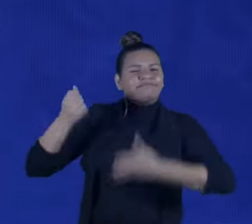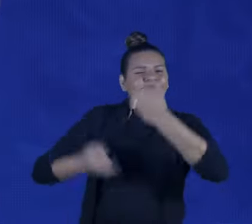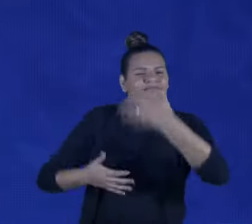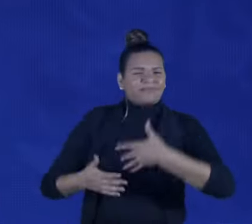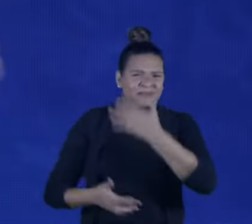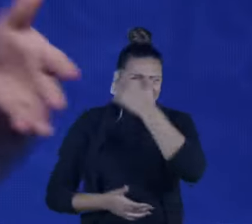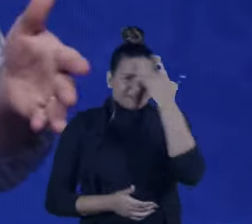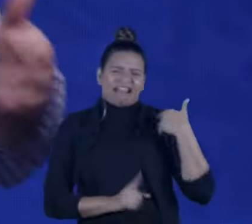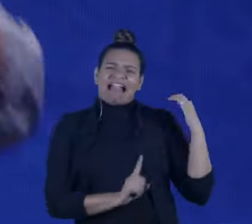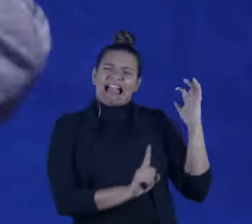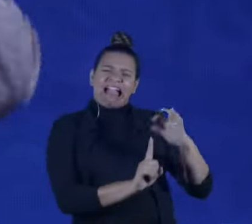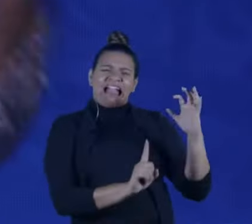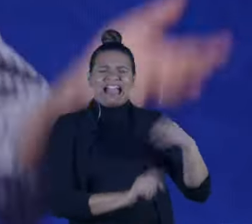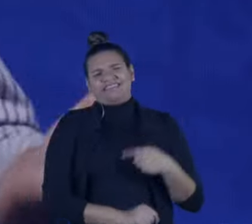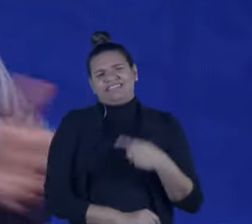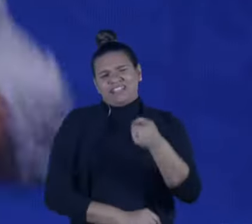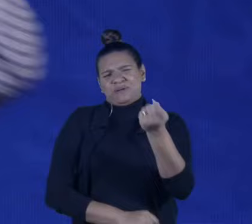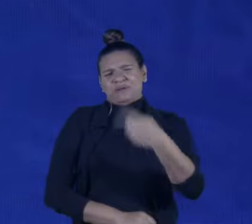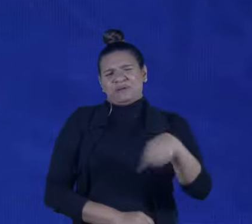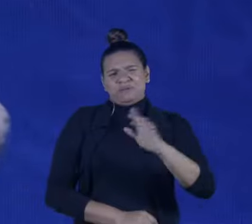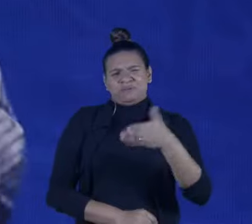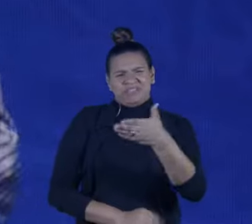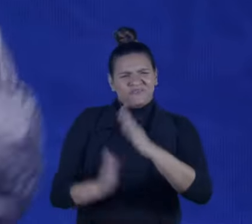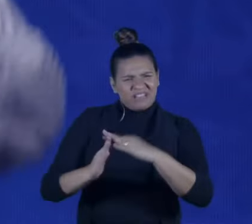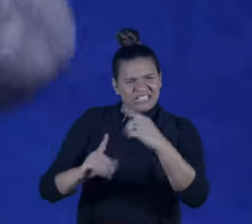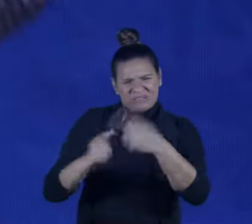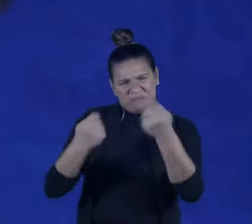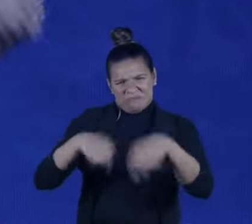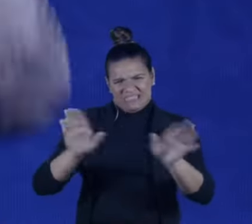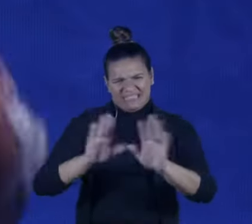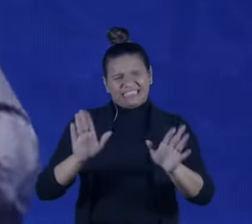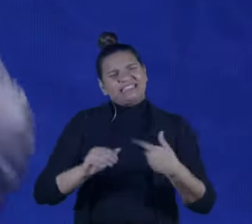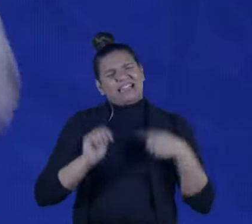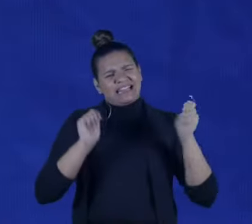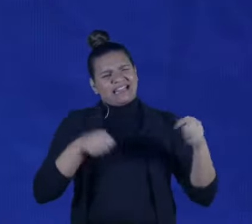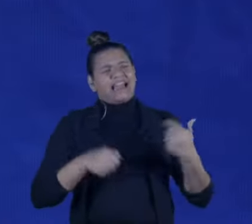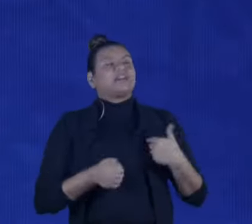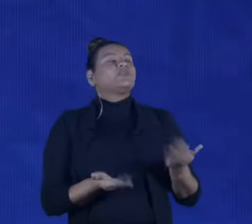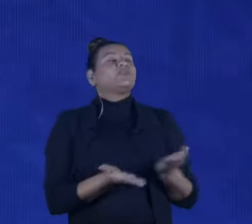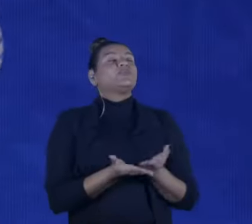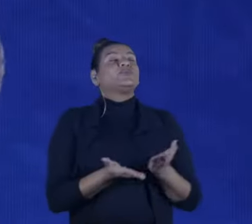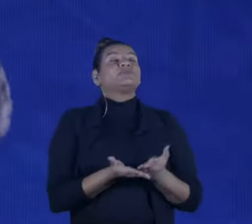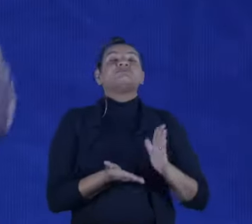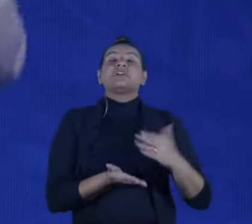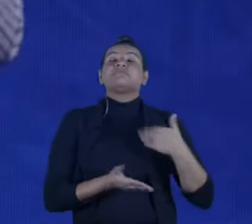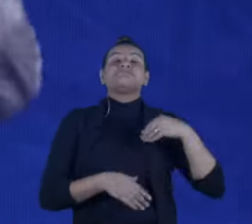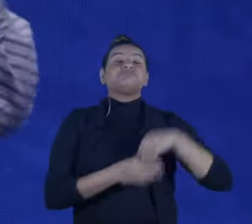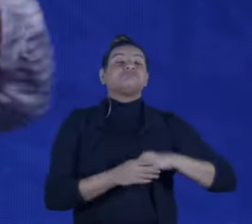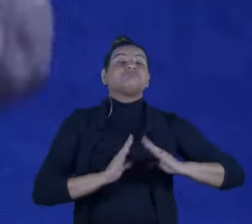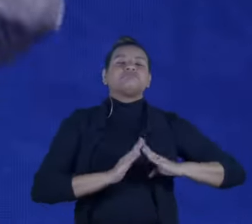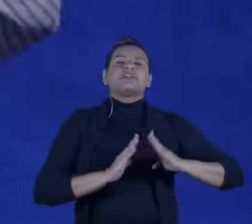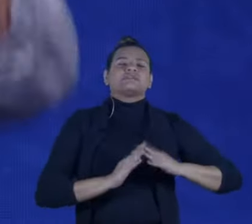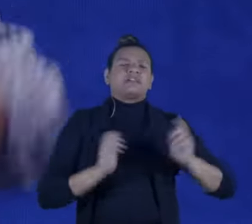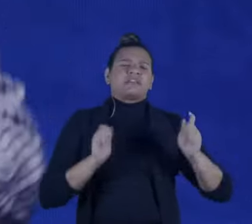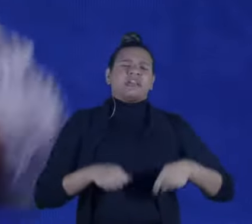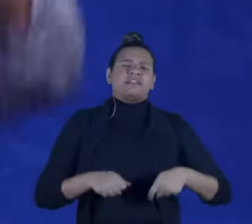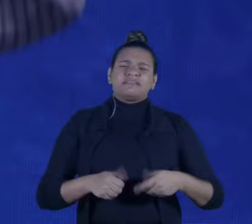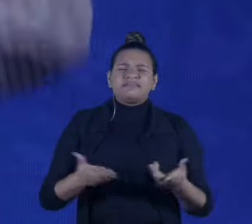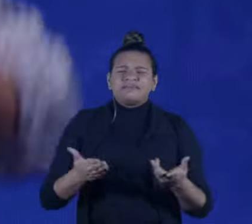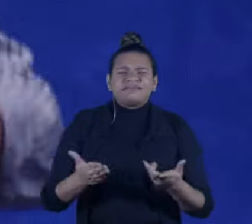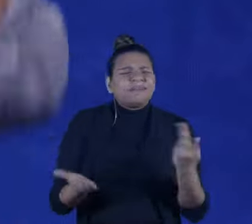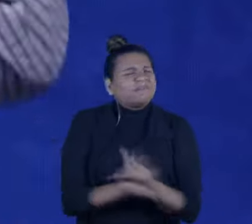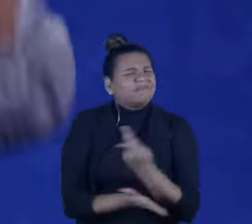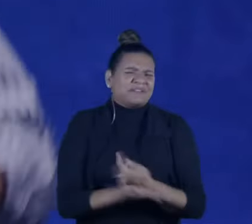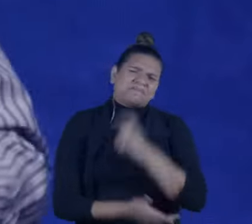te dizendo que você não precisa ir para a igreja, que você pode ser um crente cheio do Espírito longe, saiba que isso é uma